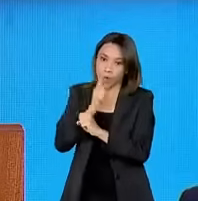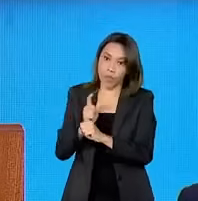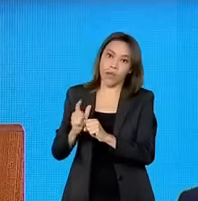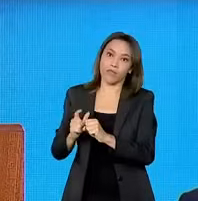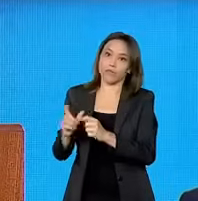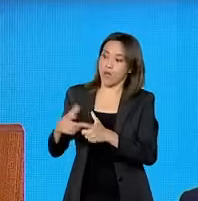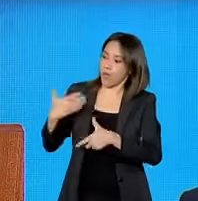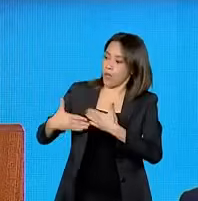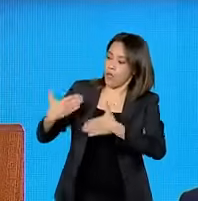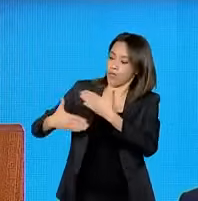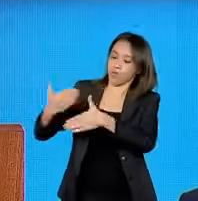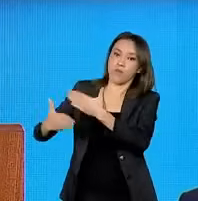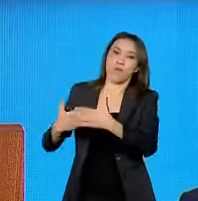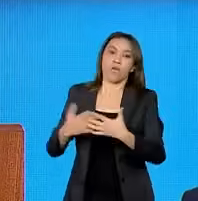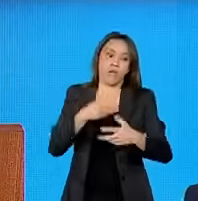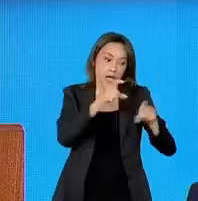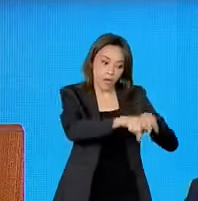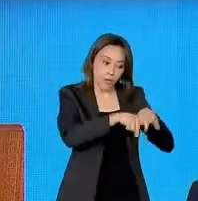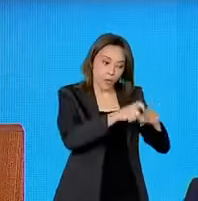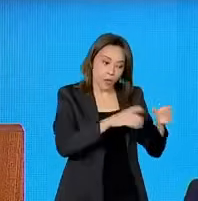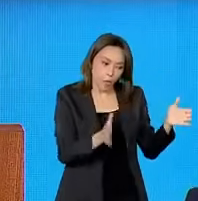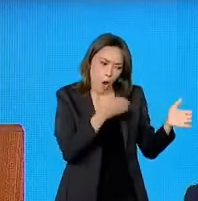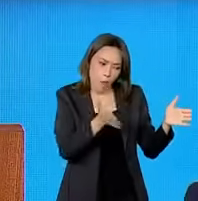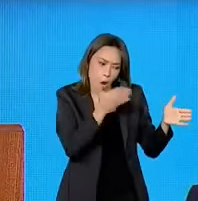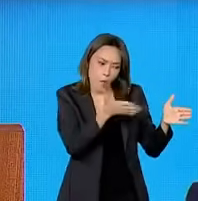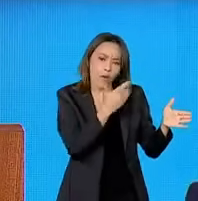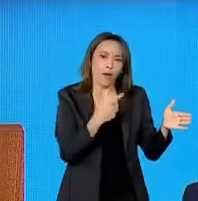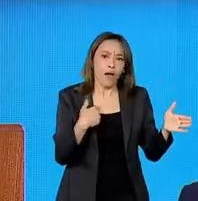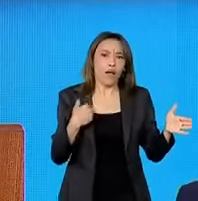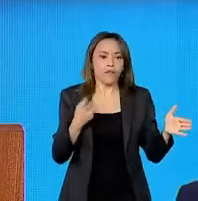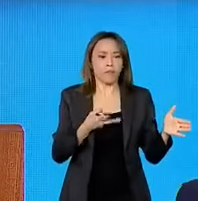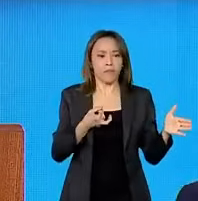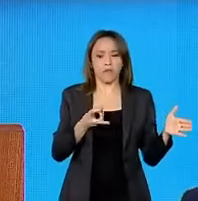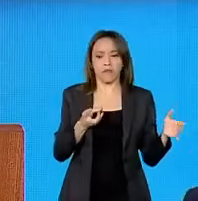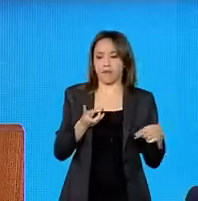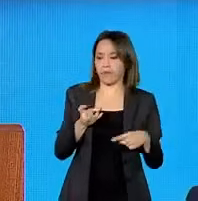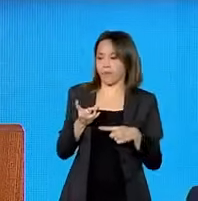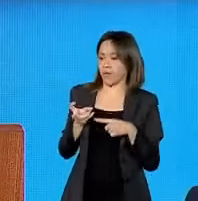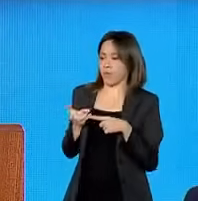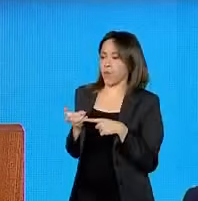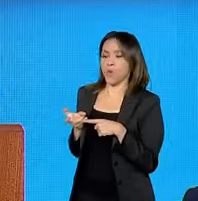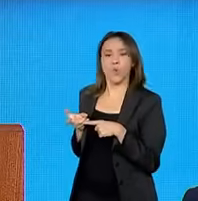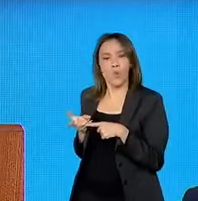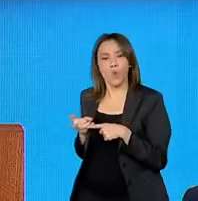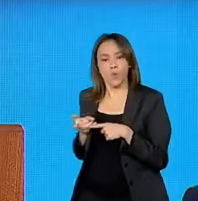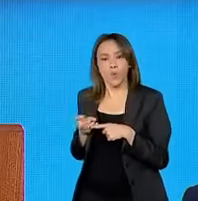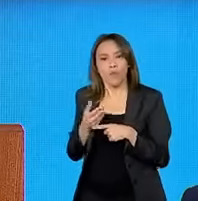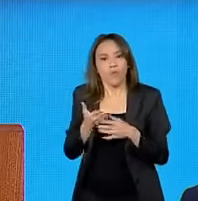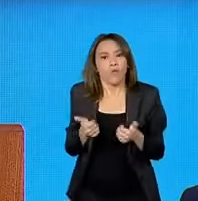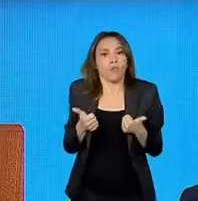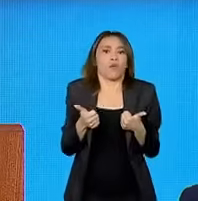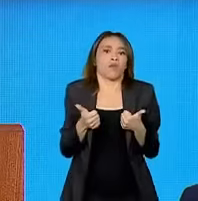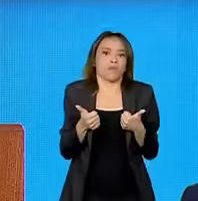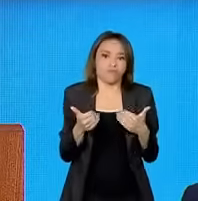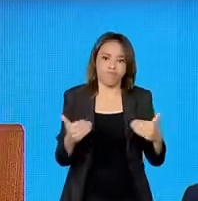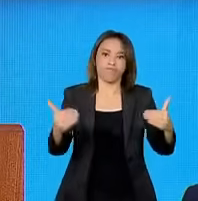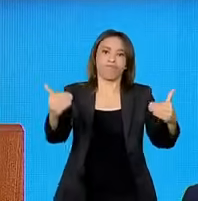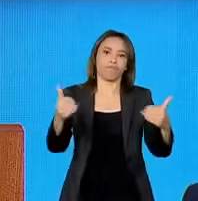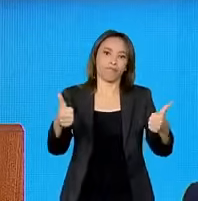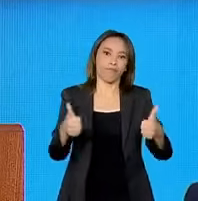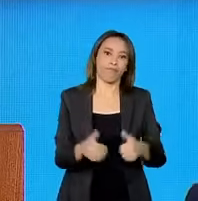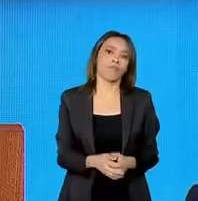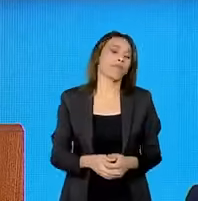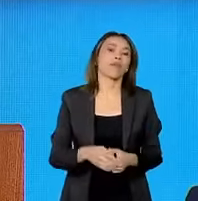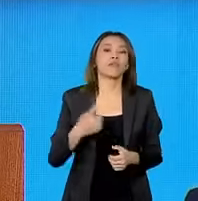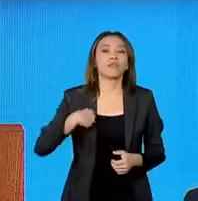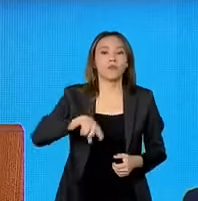a agricultura começa a produzir mais, ou seja, e a gente vai perceber que tudo vai ficando bem. Então nós